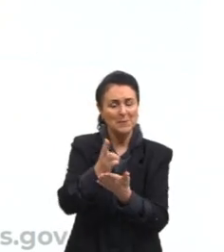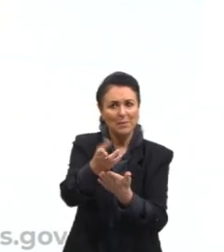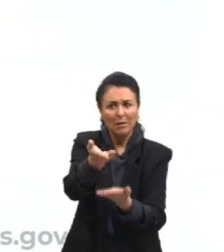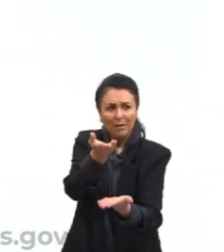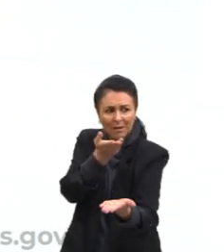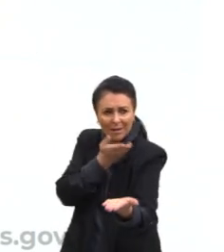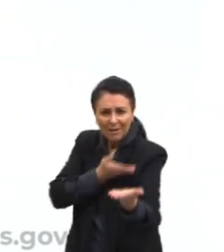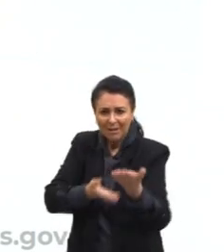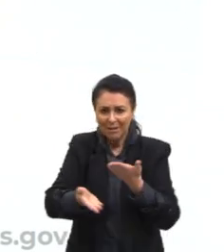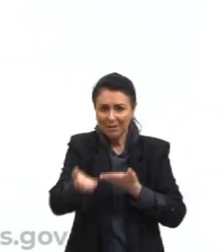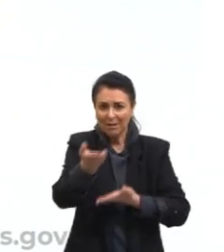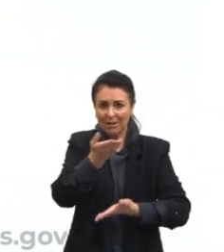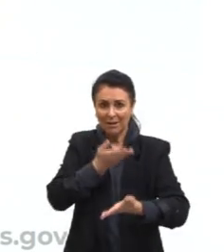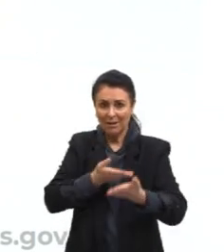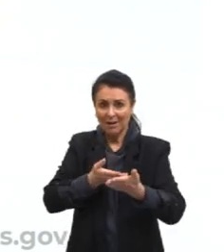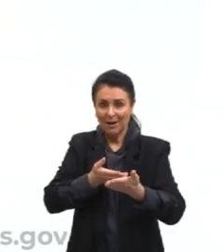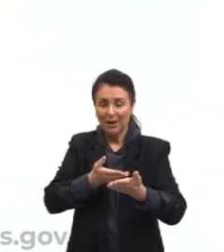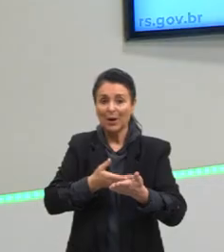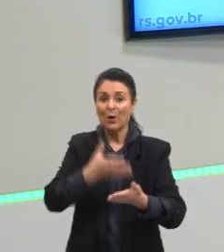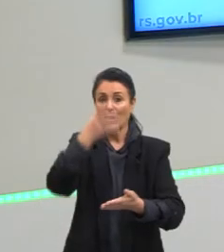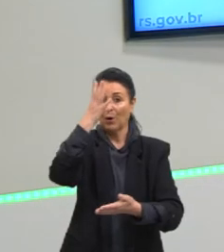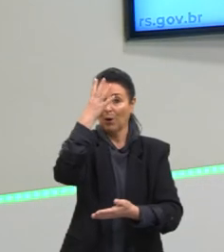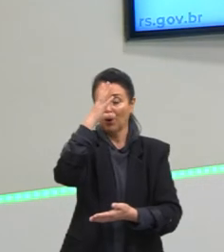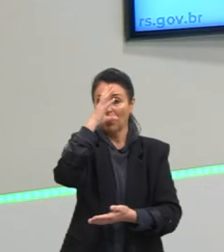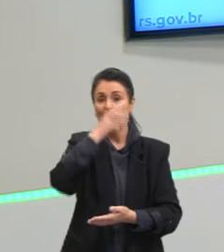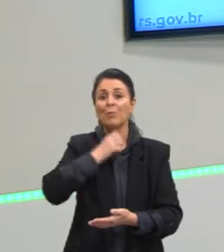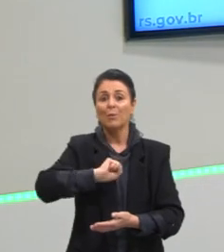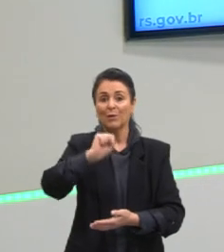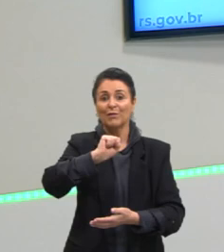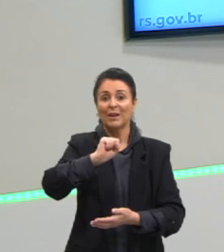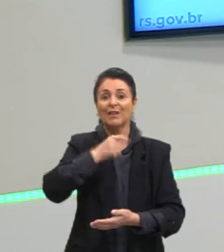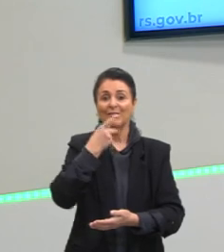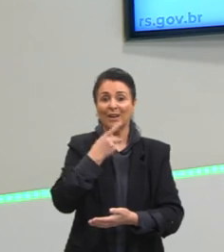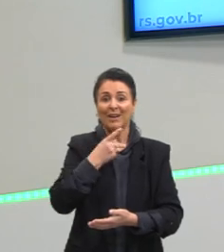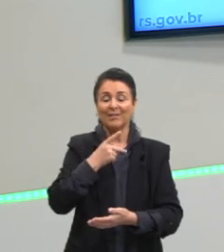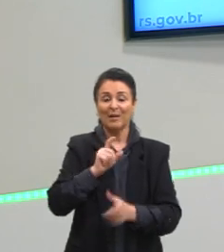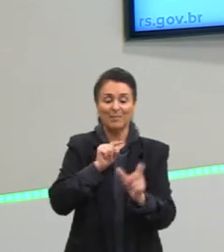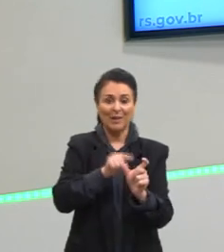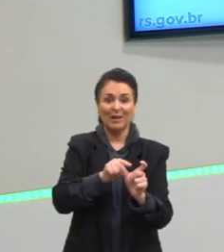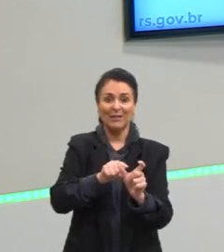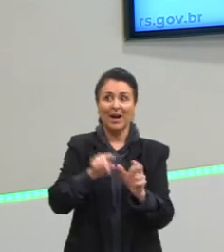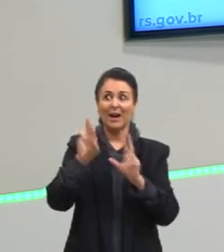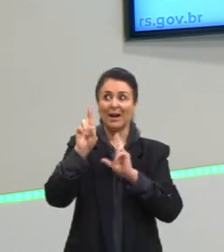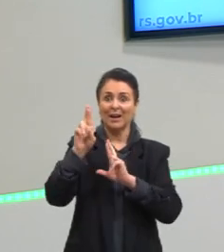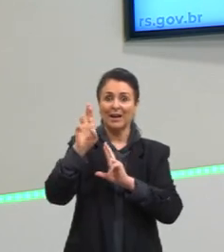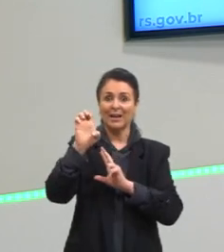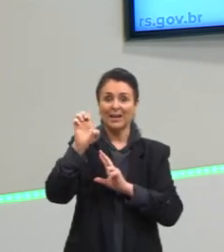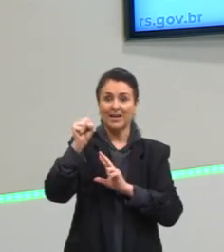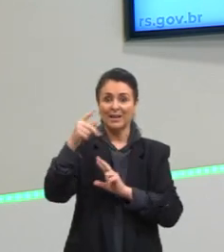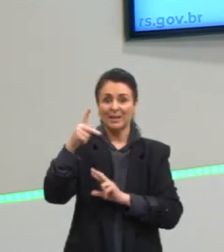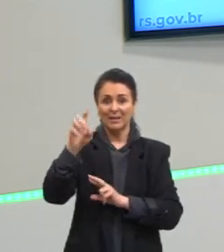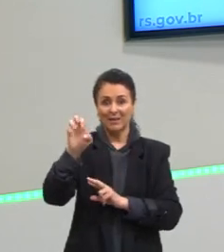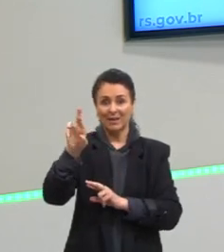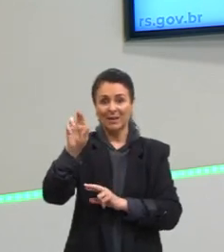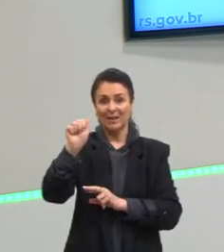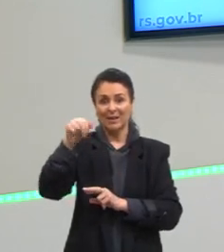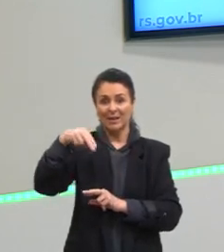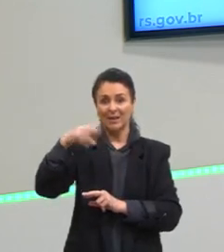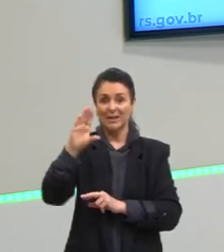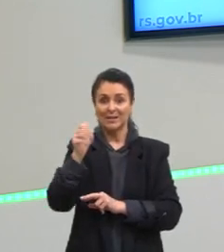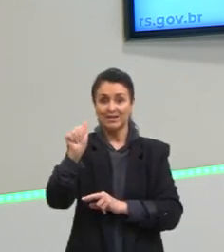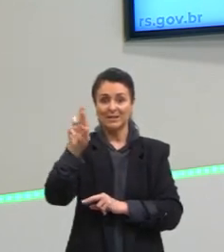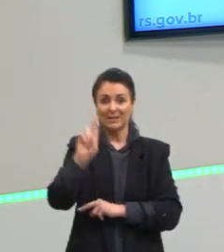teria diria que o Paulo Freire esperançar então aí Como comentei antes você que é um estudante hoje